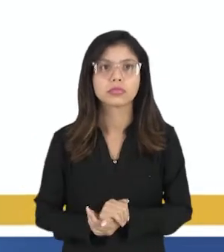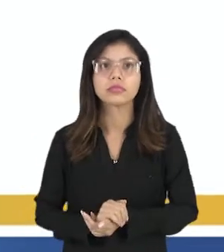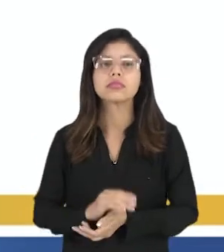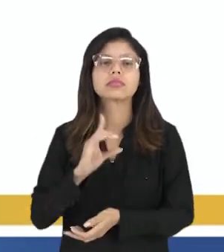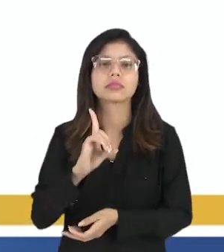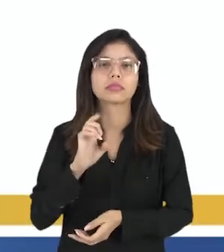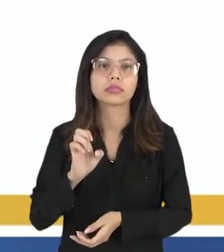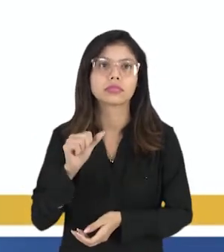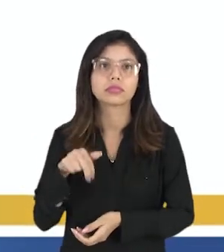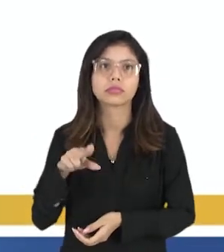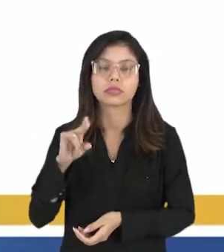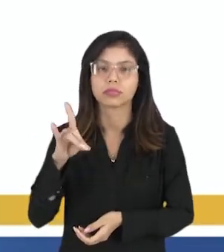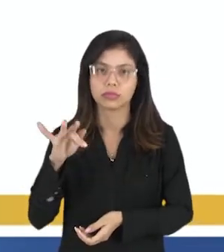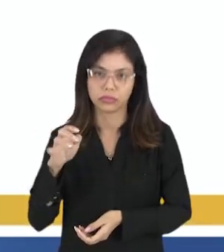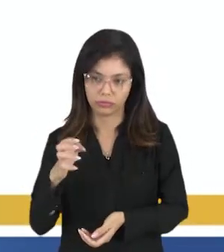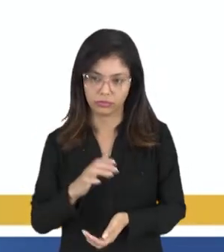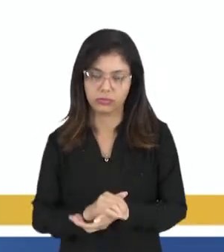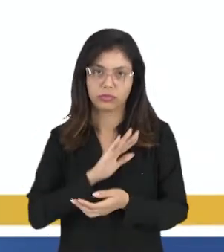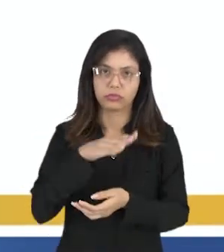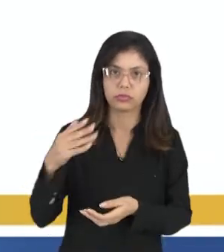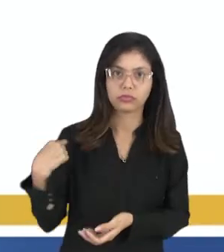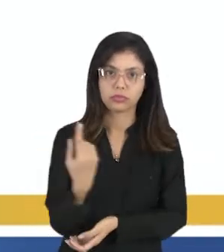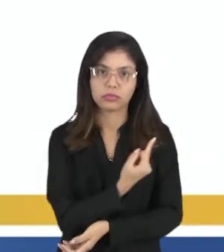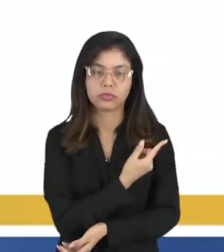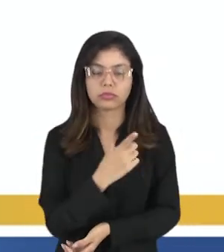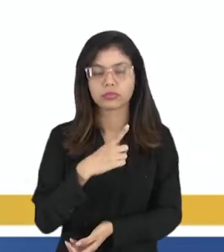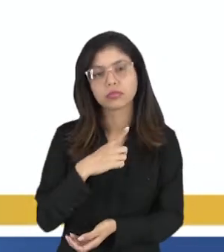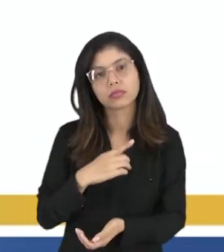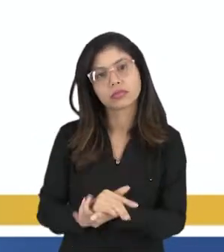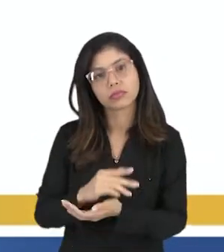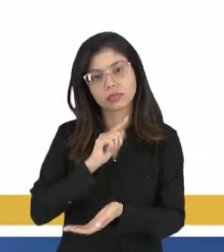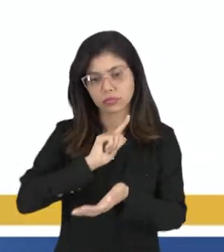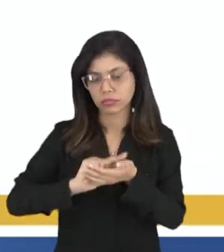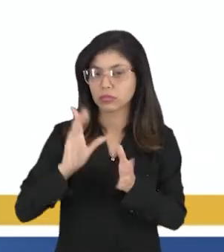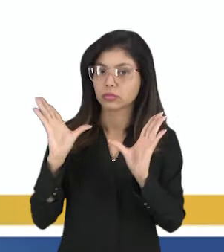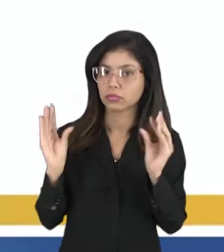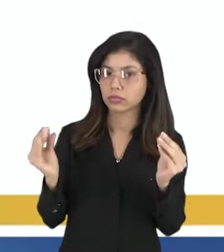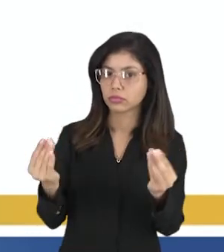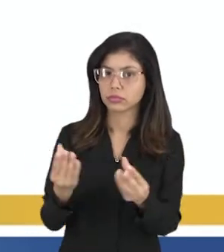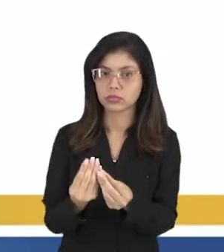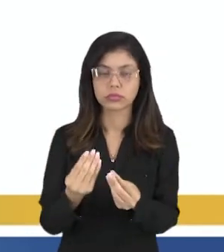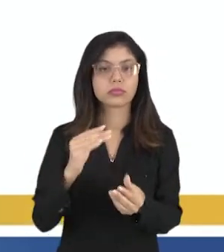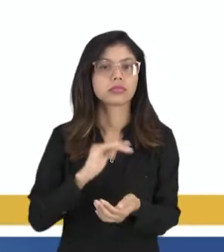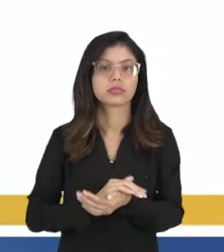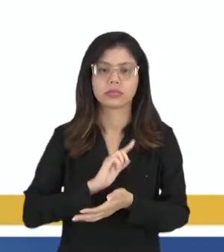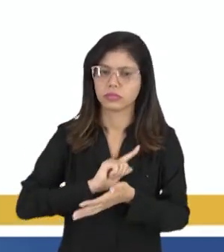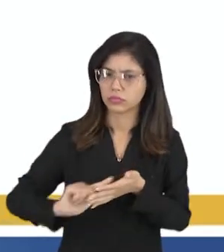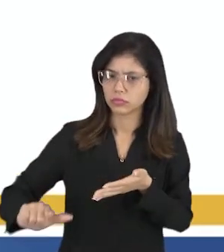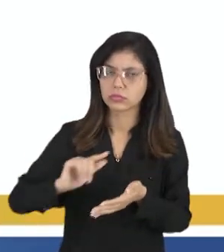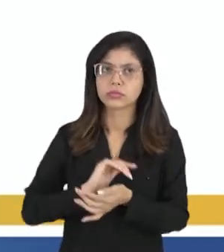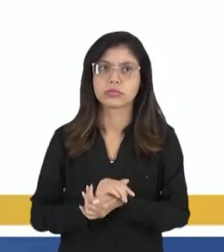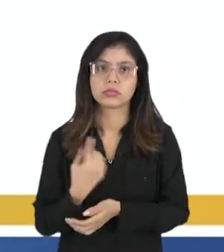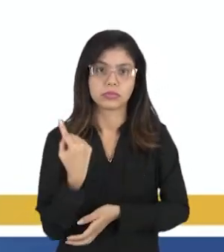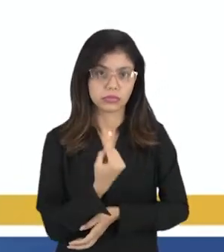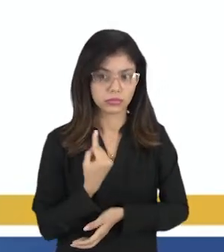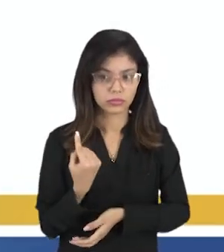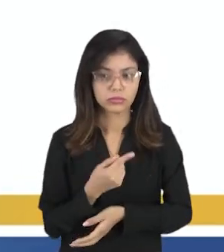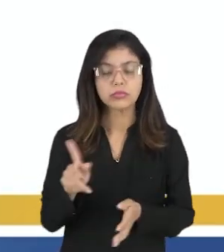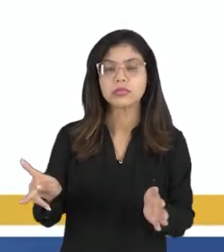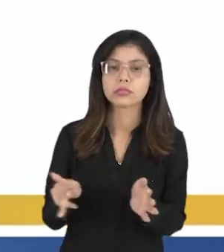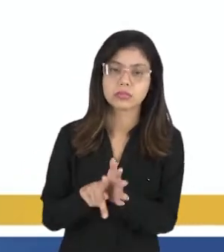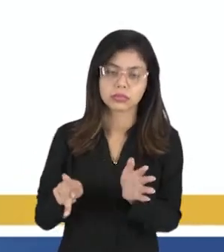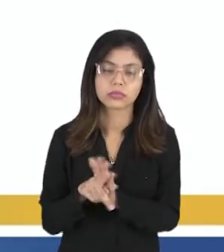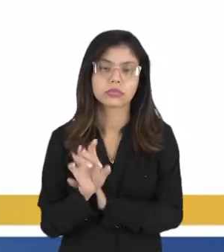e densidade. Então, quando a gente tiver uma substância pura, ela é formada pelo único tipo de espécie